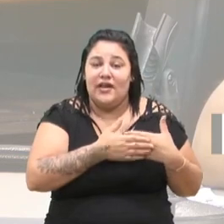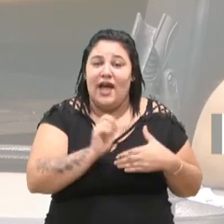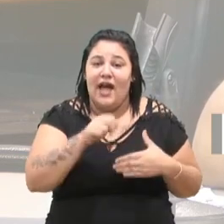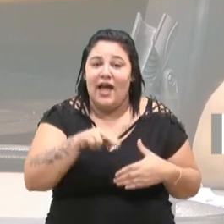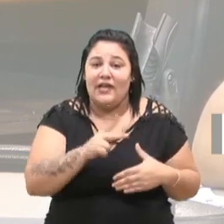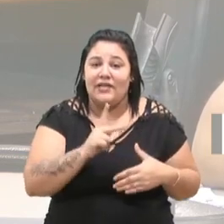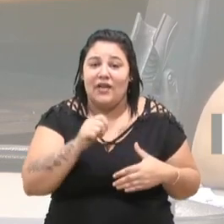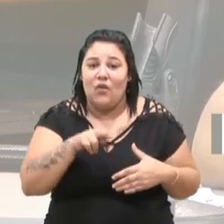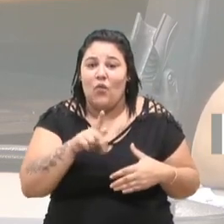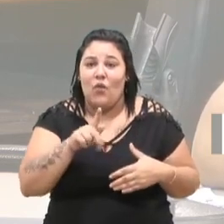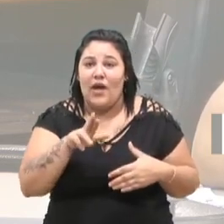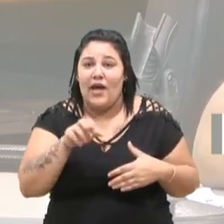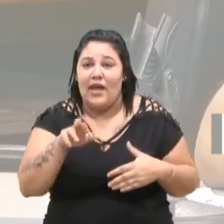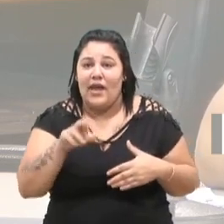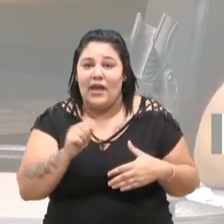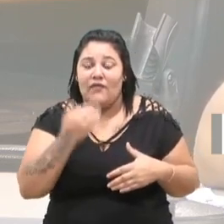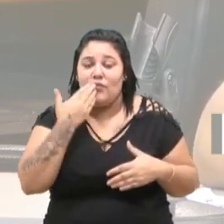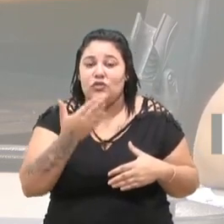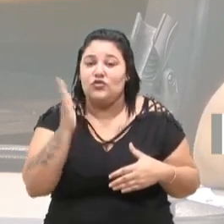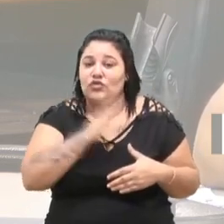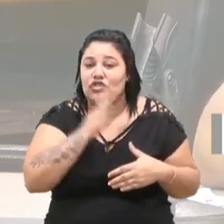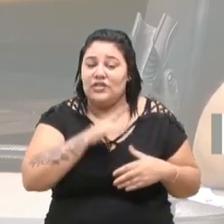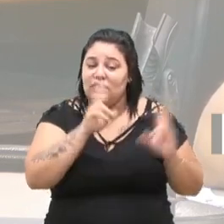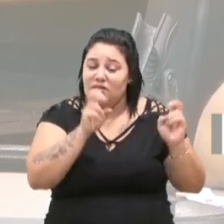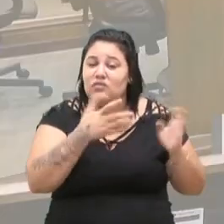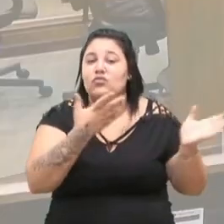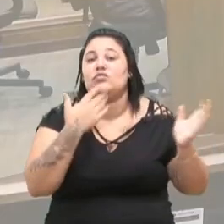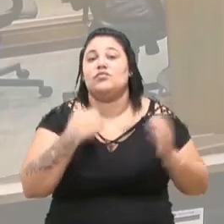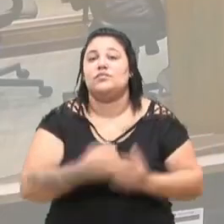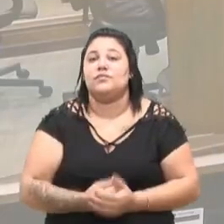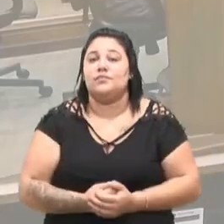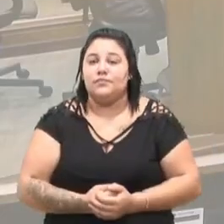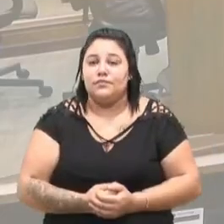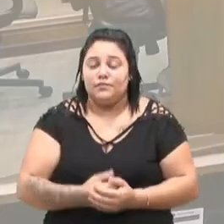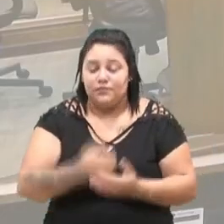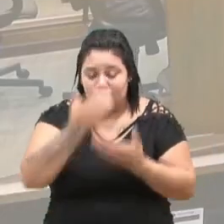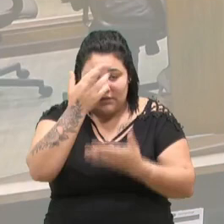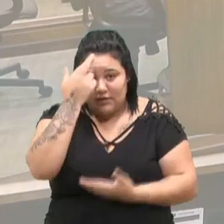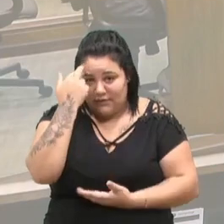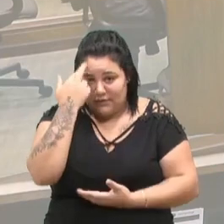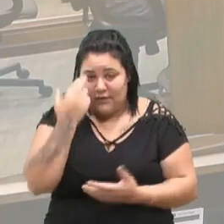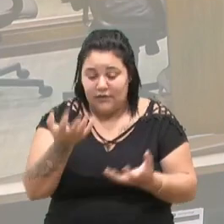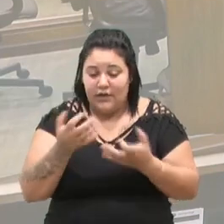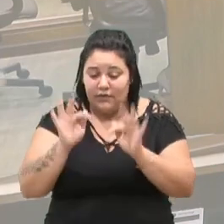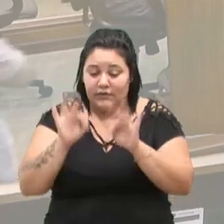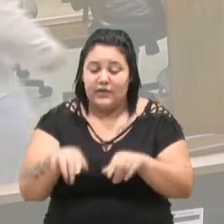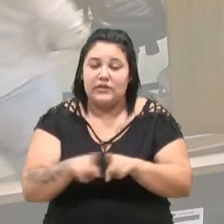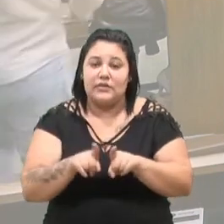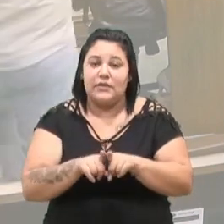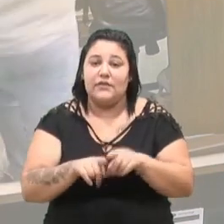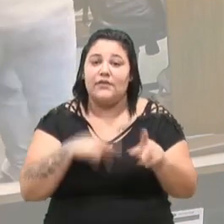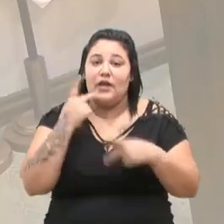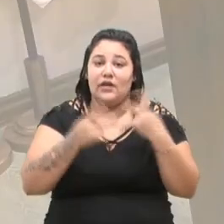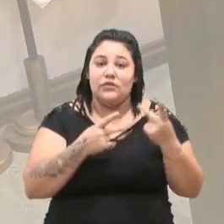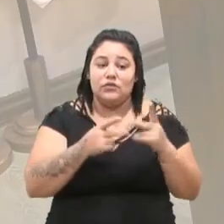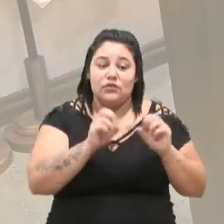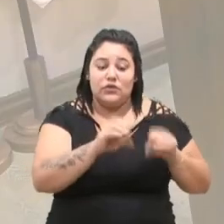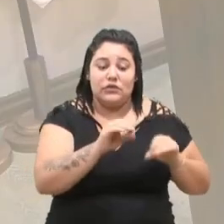só isso, e eu peço urgência nesse tema. Obrigado. Obrigado, vereador Rafael. Eu quero concluir, pessoal, dizendo que educação é futuro.